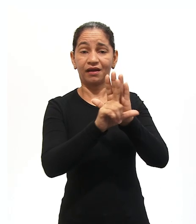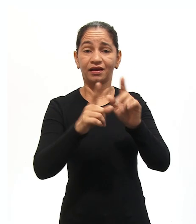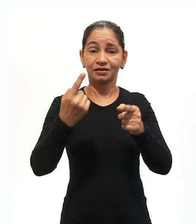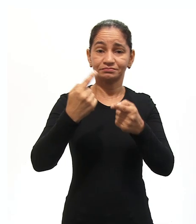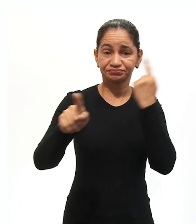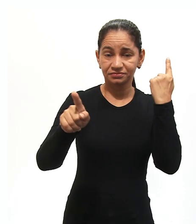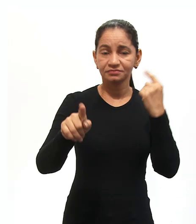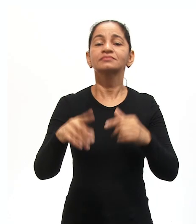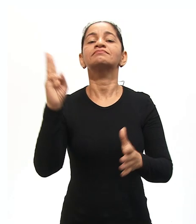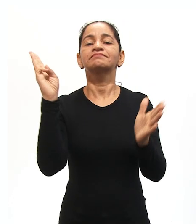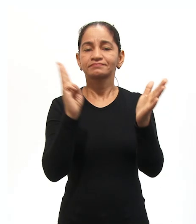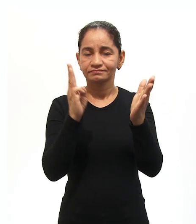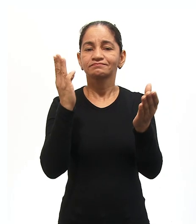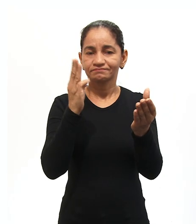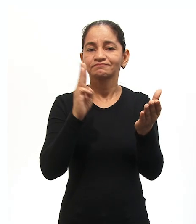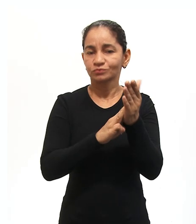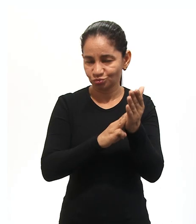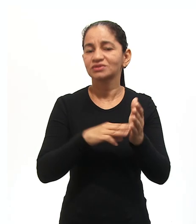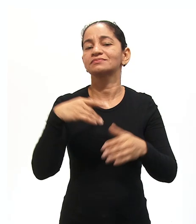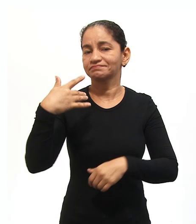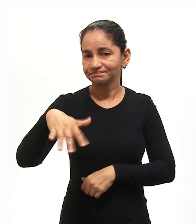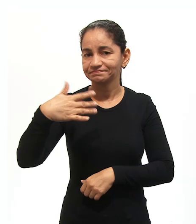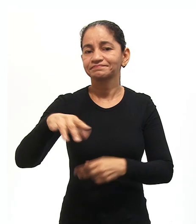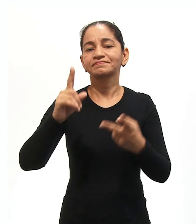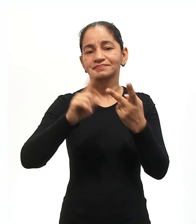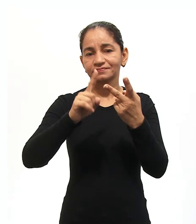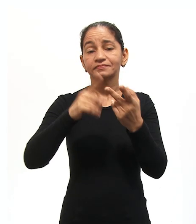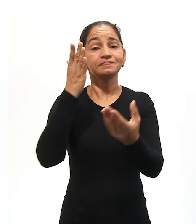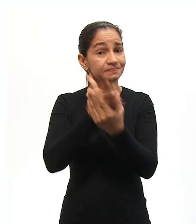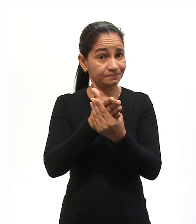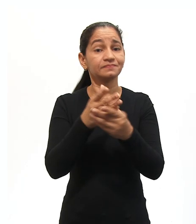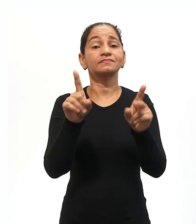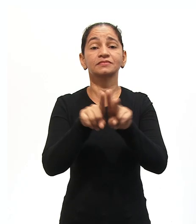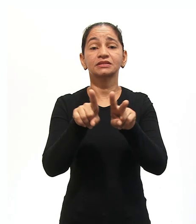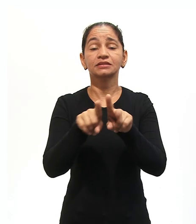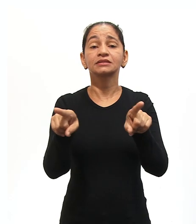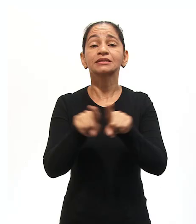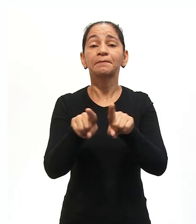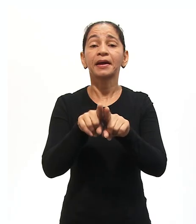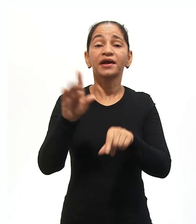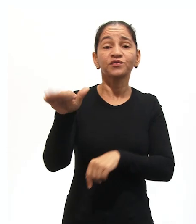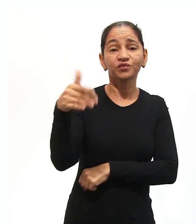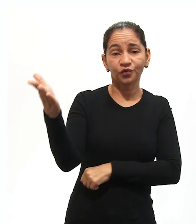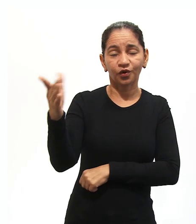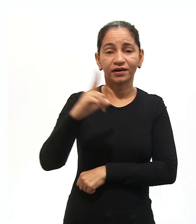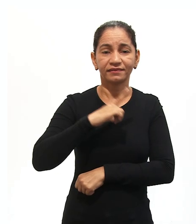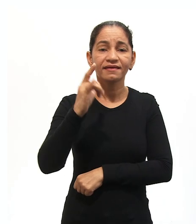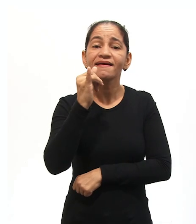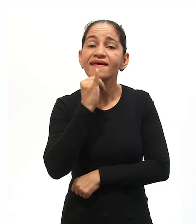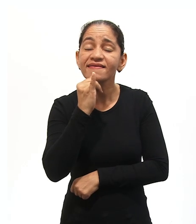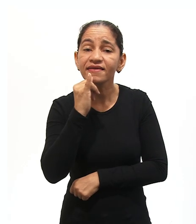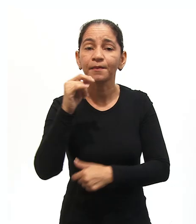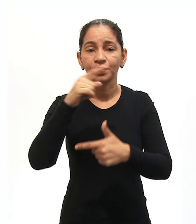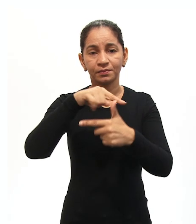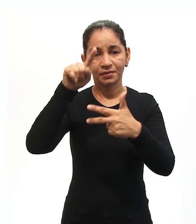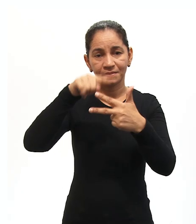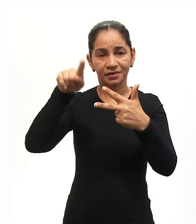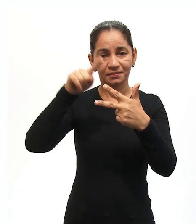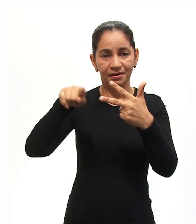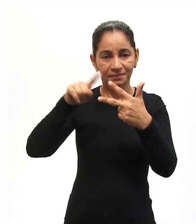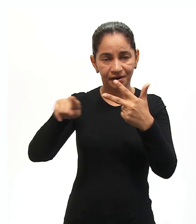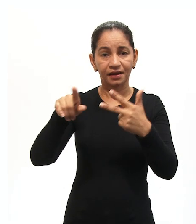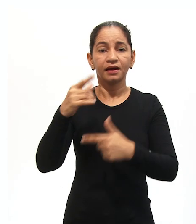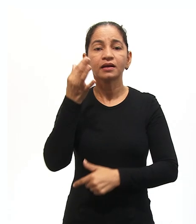pode gerar indenização. Inconsistência ou desatualização compromete avaliações externas. Você viu o exemplo do MEC, né, que